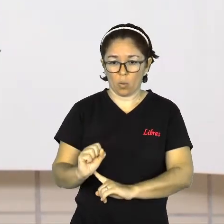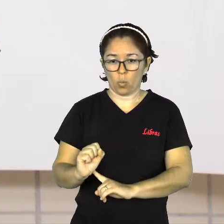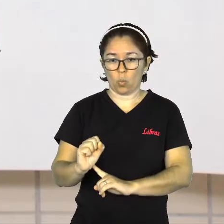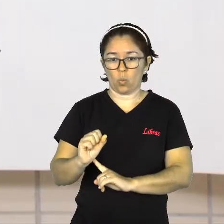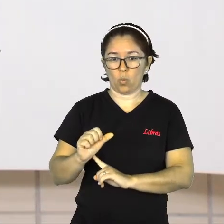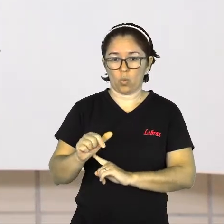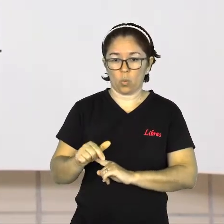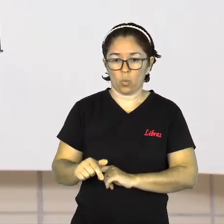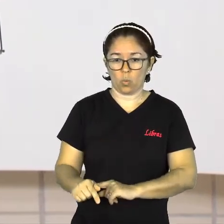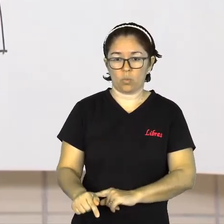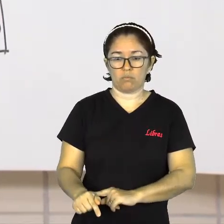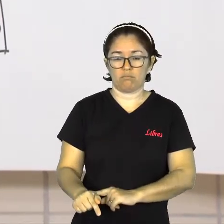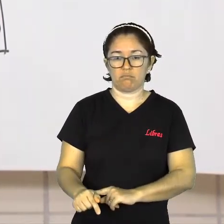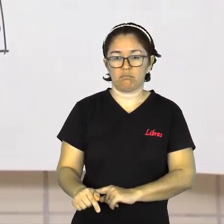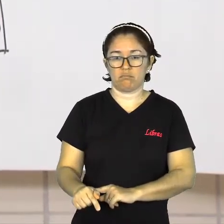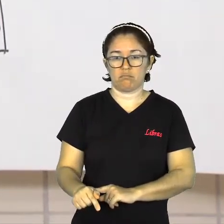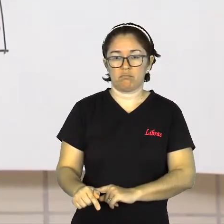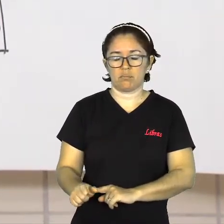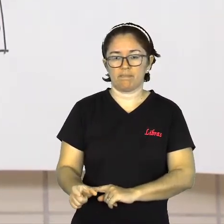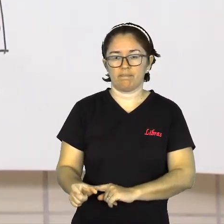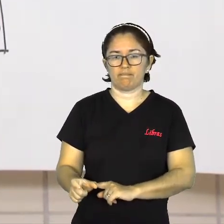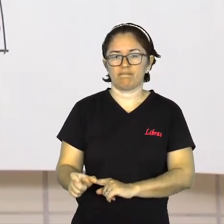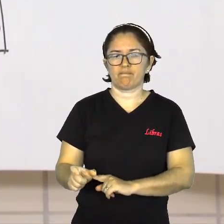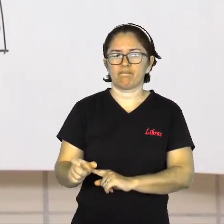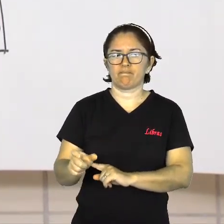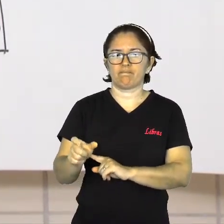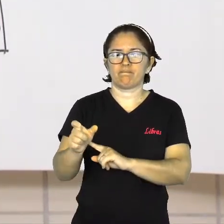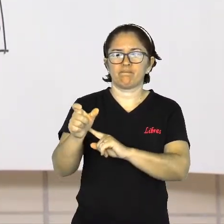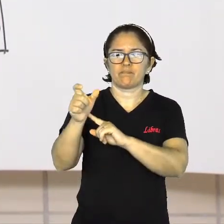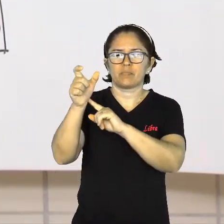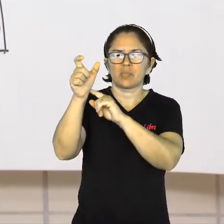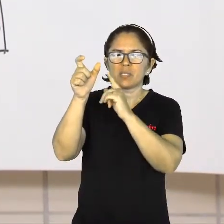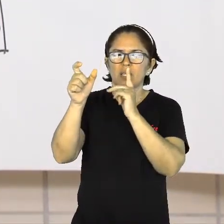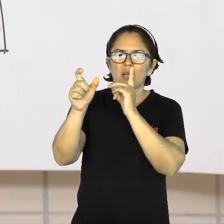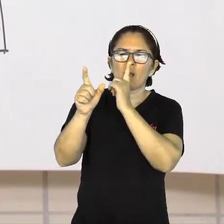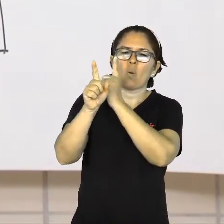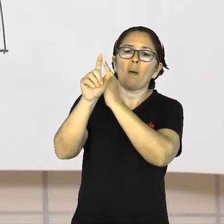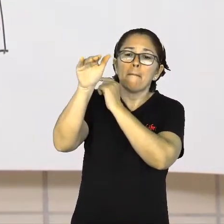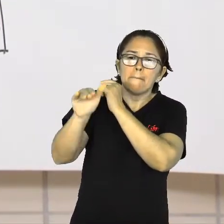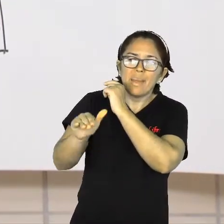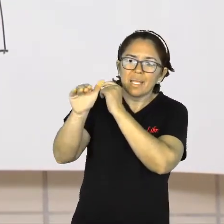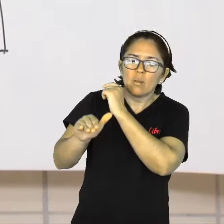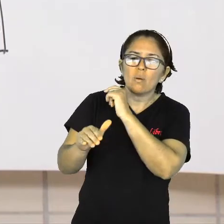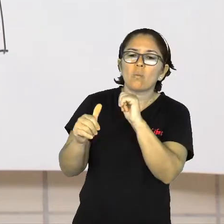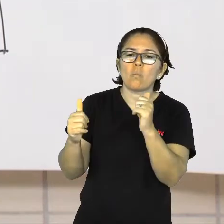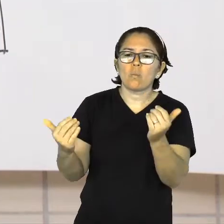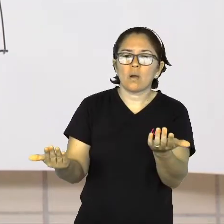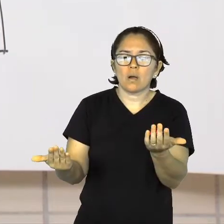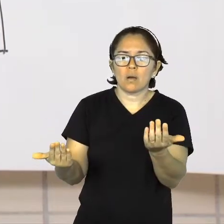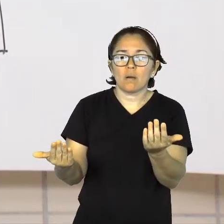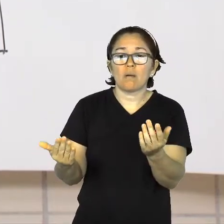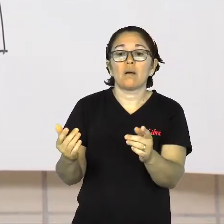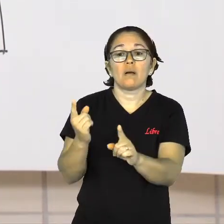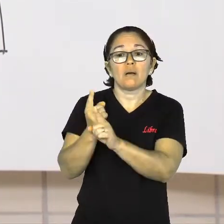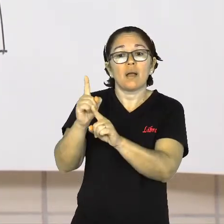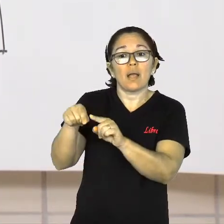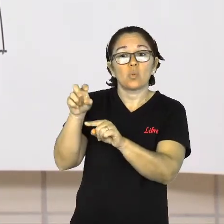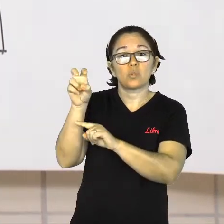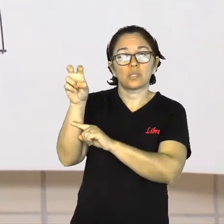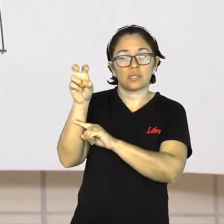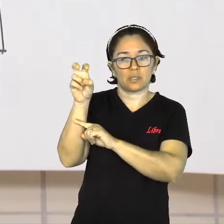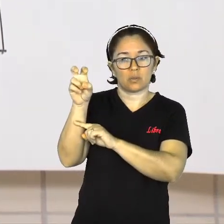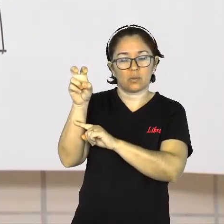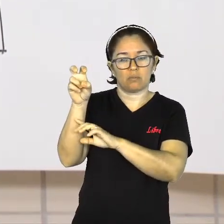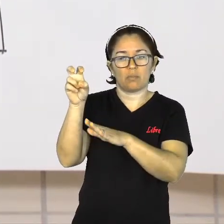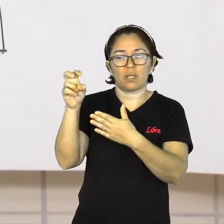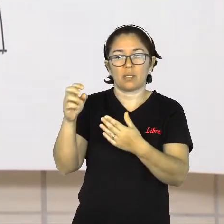7. Então, desses aqui, quem que é o menor? O menor númerozinho eu encontro o 5. Então, o